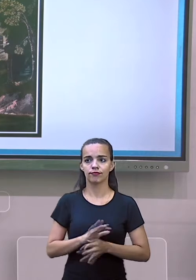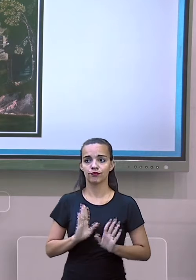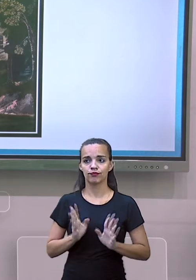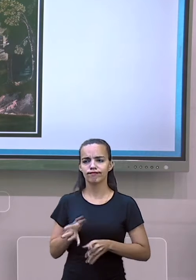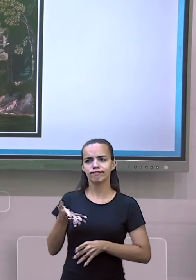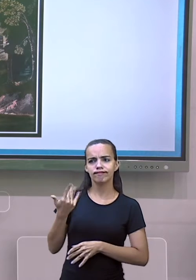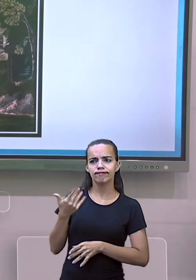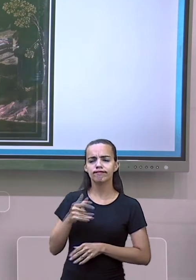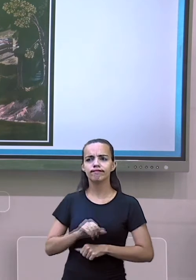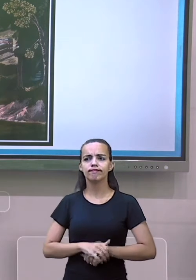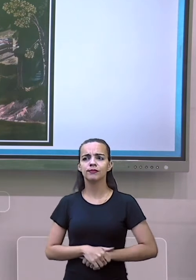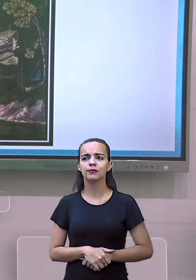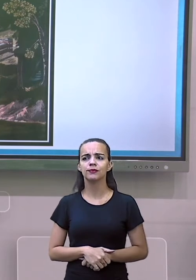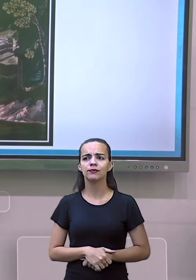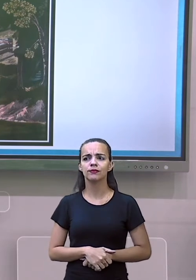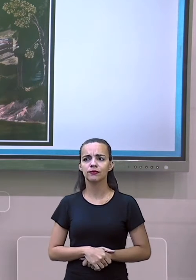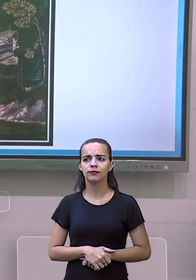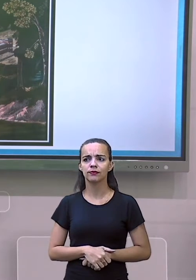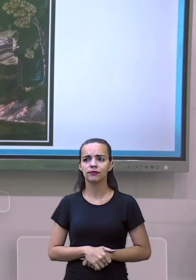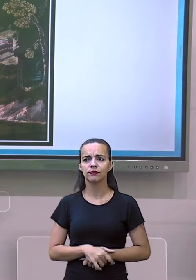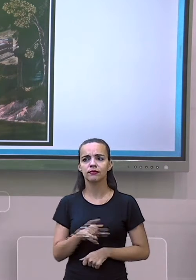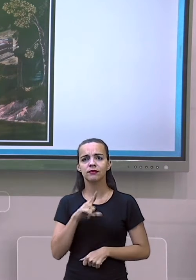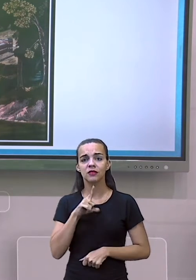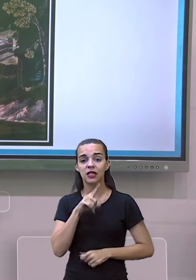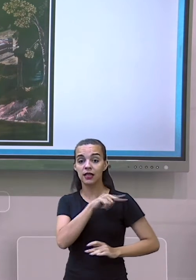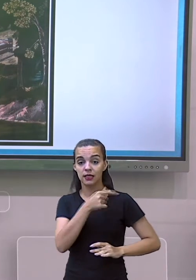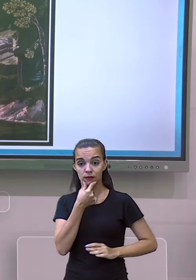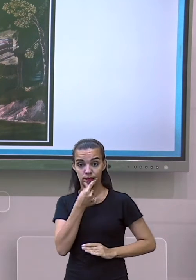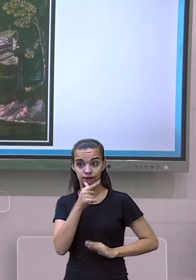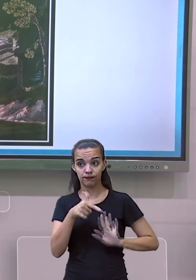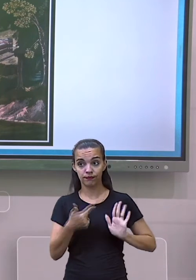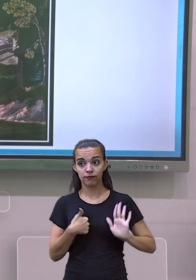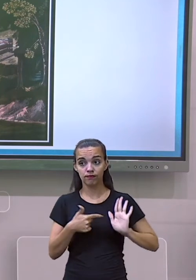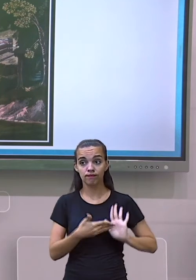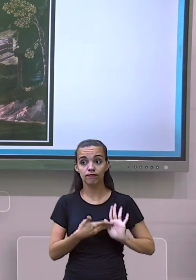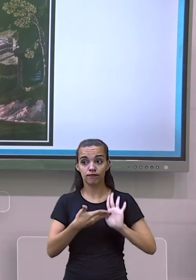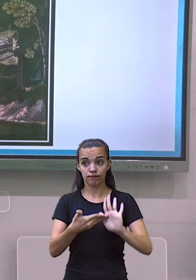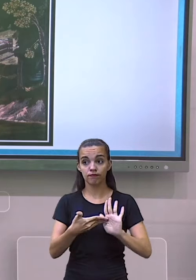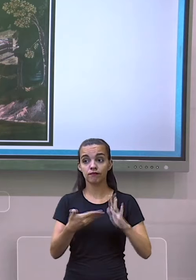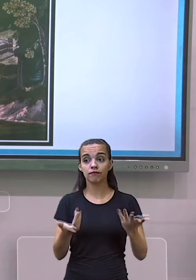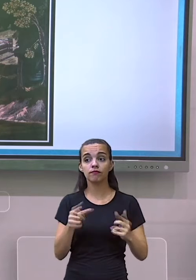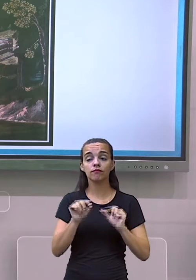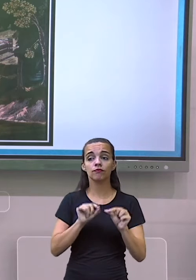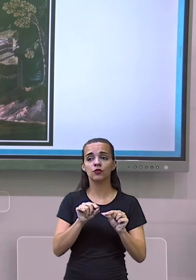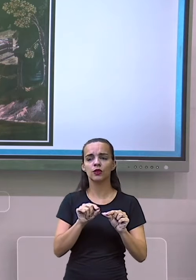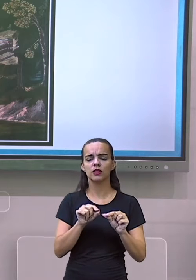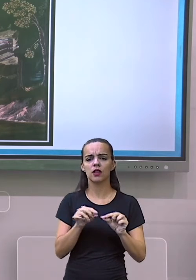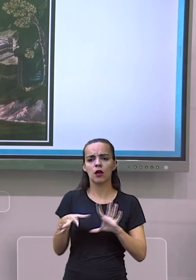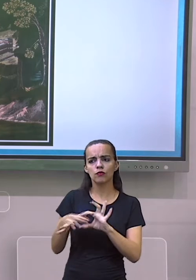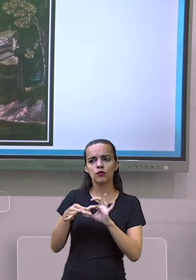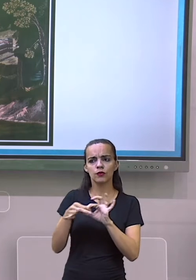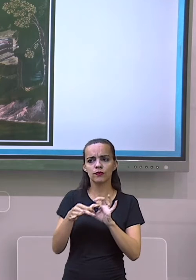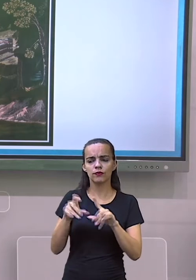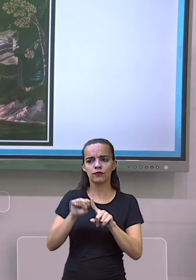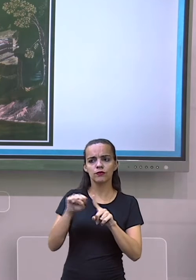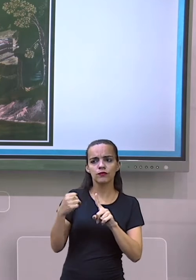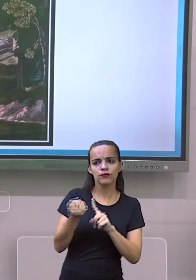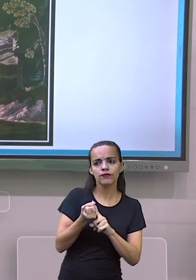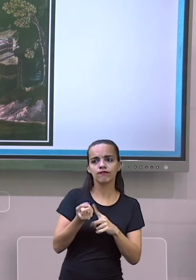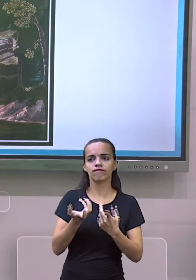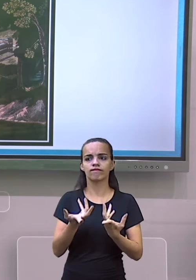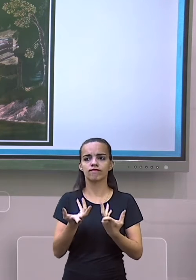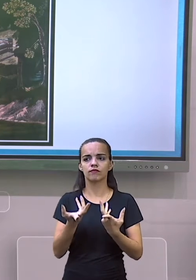Charles Fourier propunha a criação de sociedades